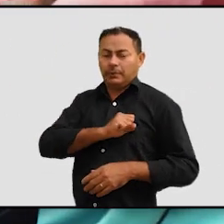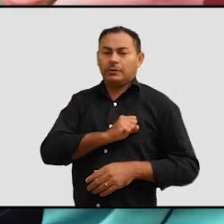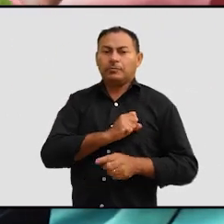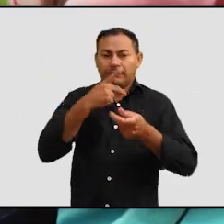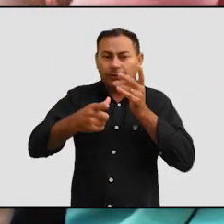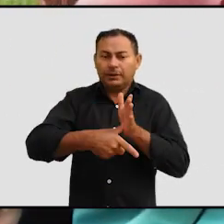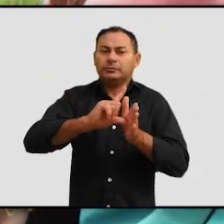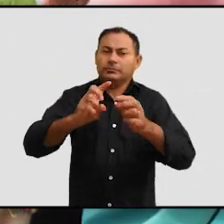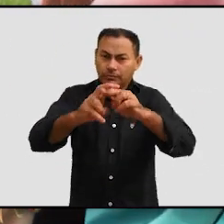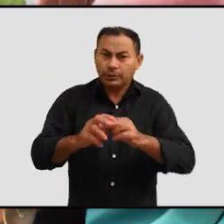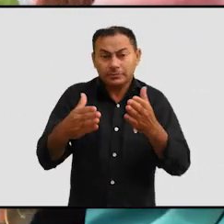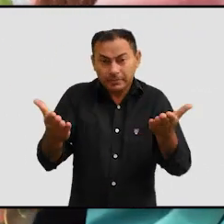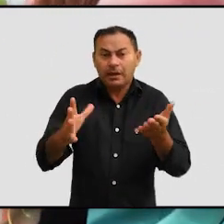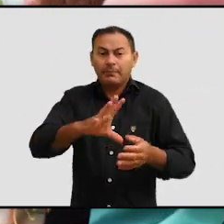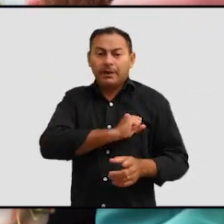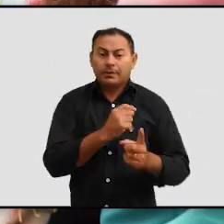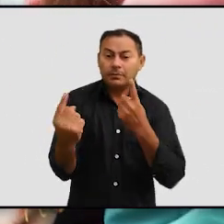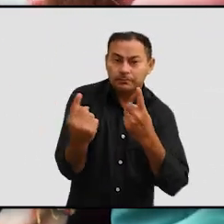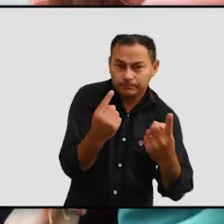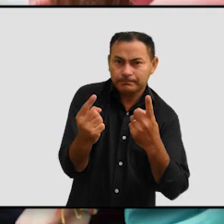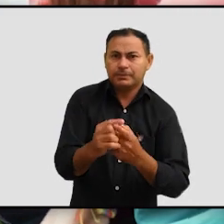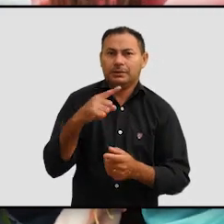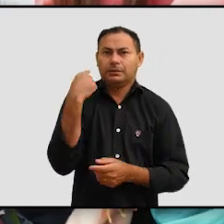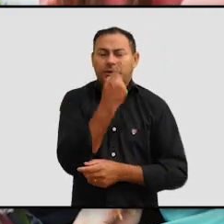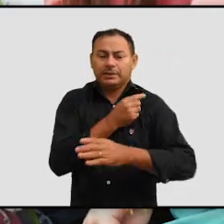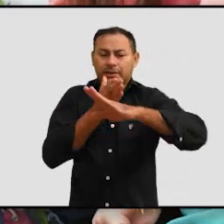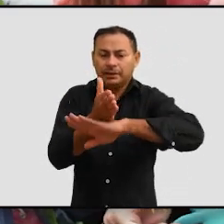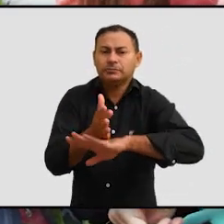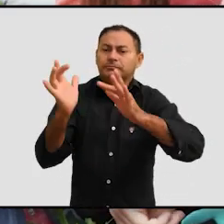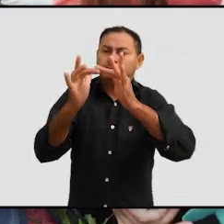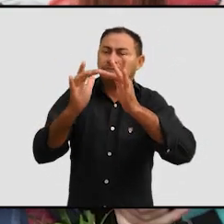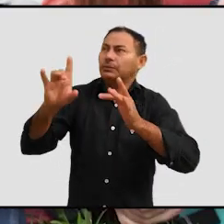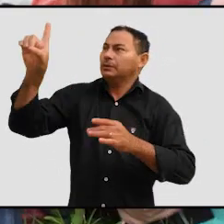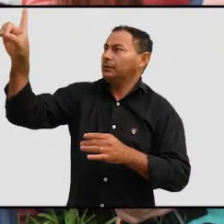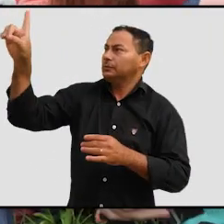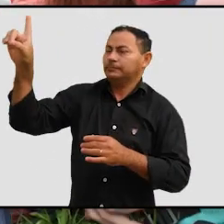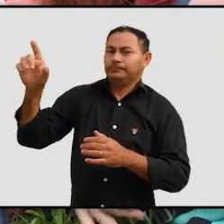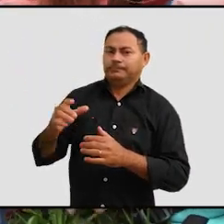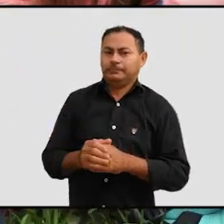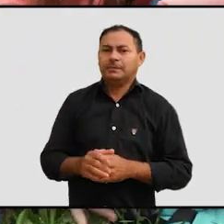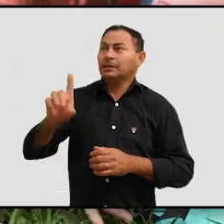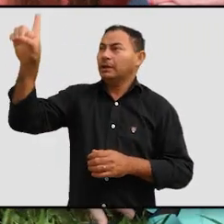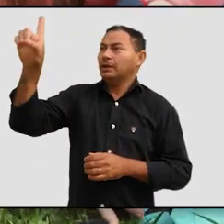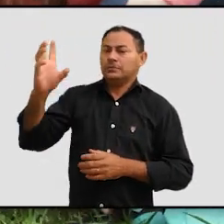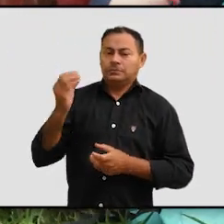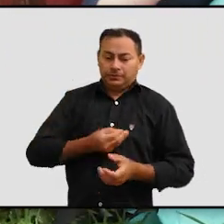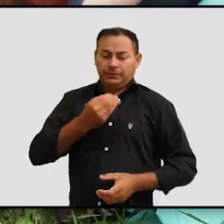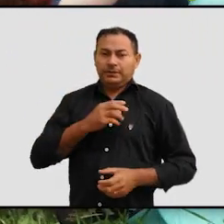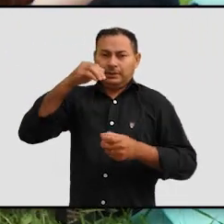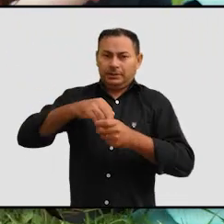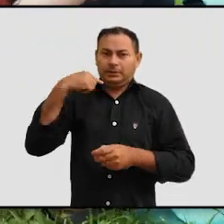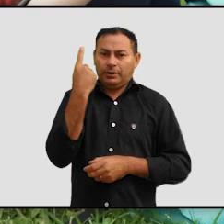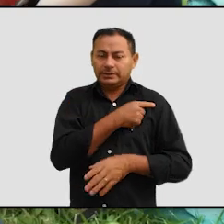ele afirmou antes. Portanto, se amarmos uns aos outros, estaremos entrando em contato com Deus. Deus habita